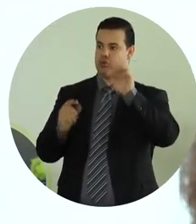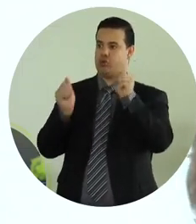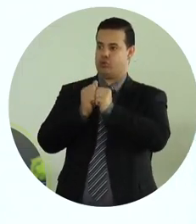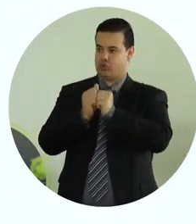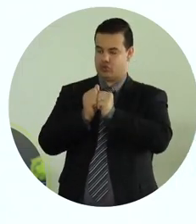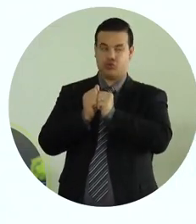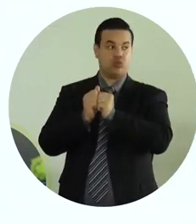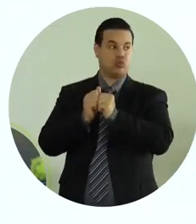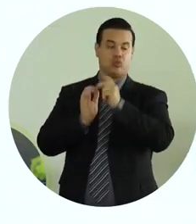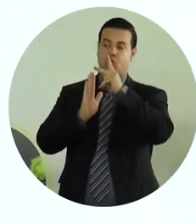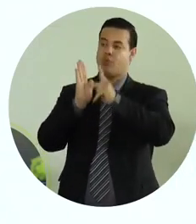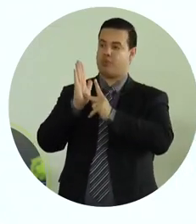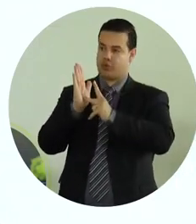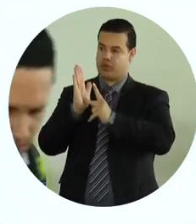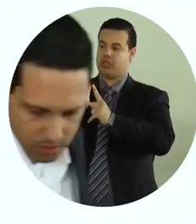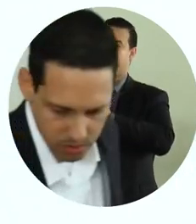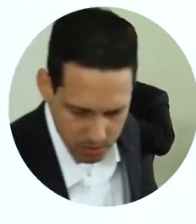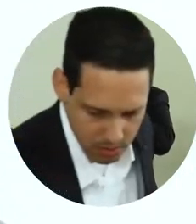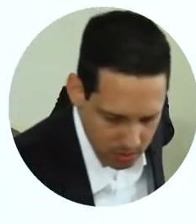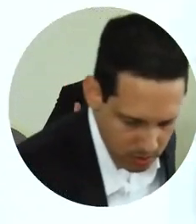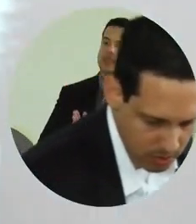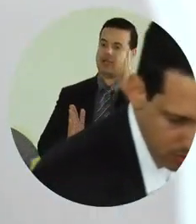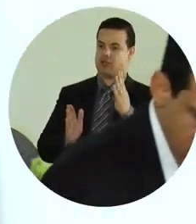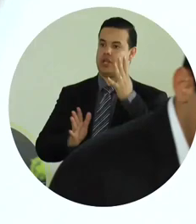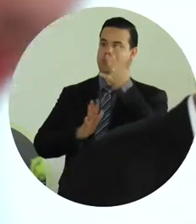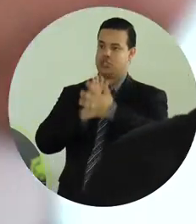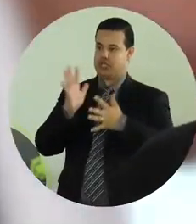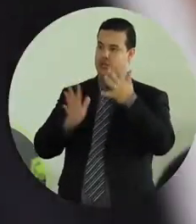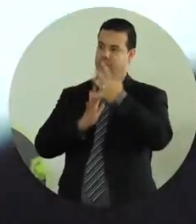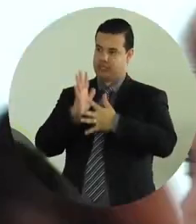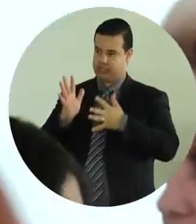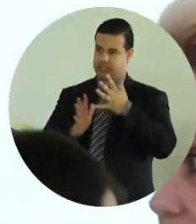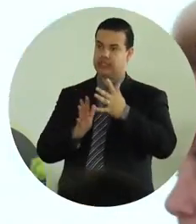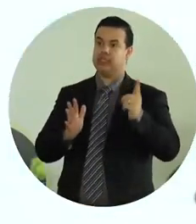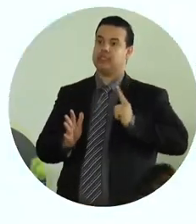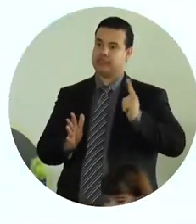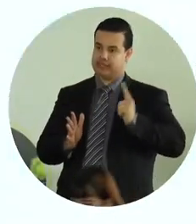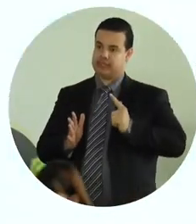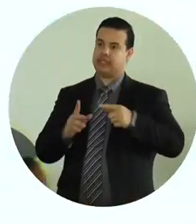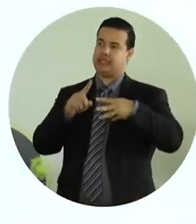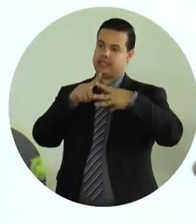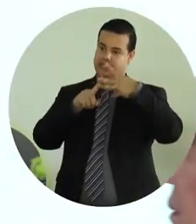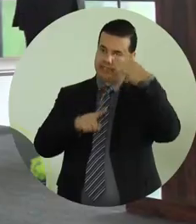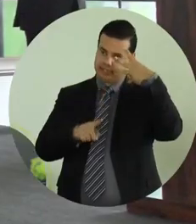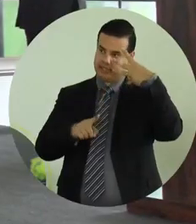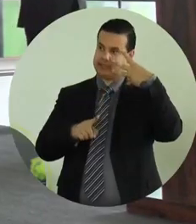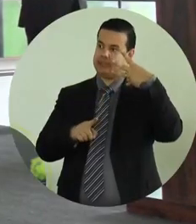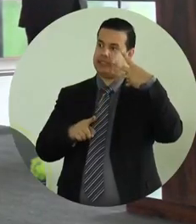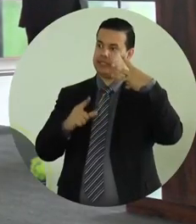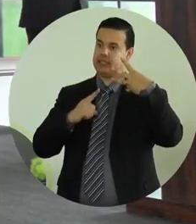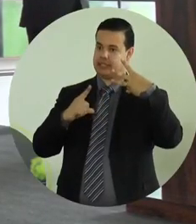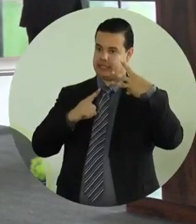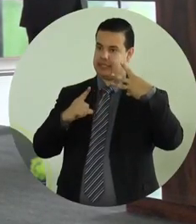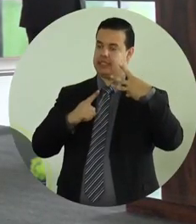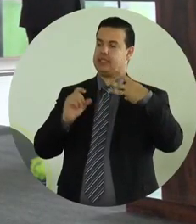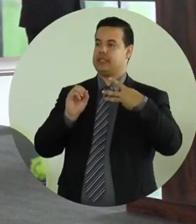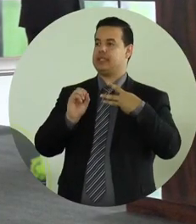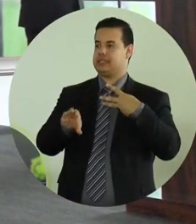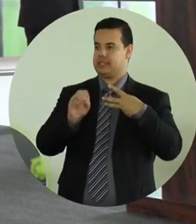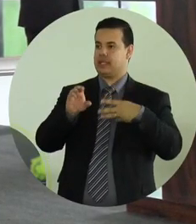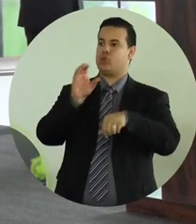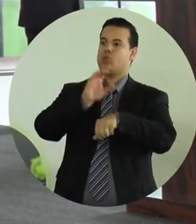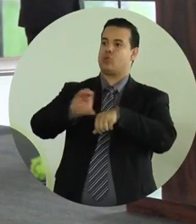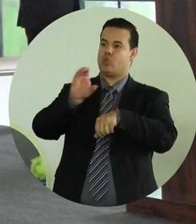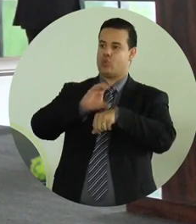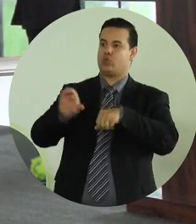lançou o Programa Nacional de Língua de Sinais. O programa compreende 3 estágios, nos quais são ministrados cursos